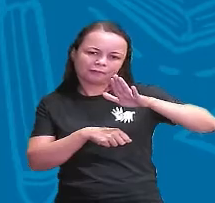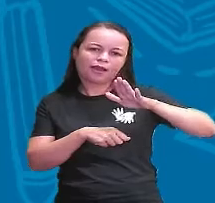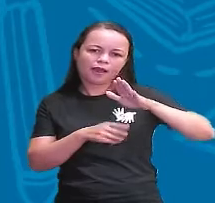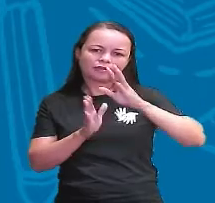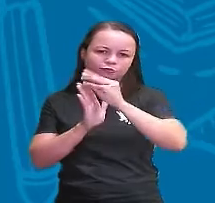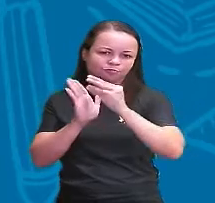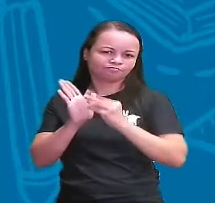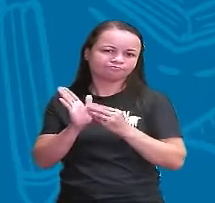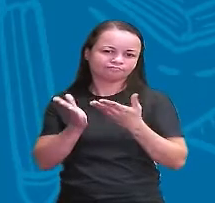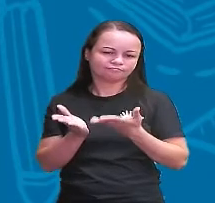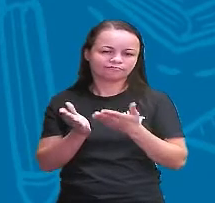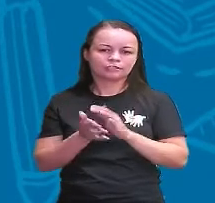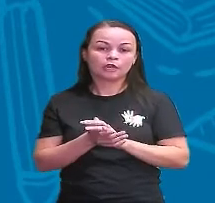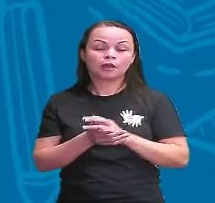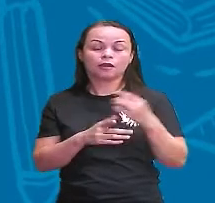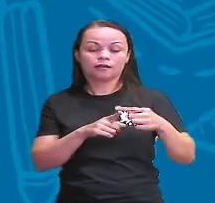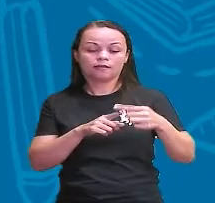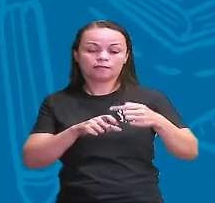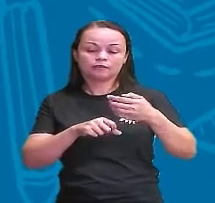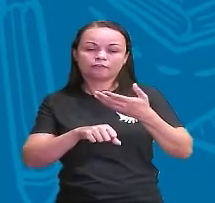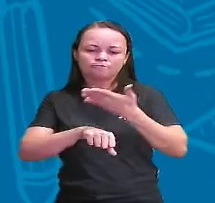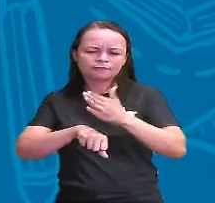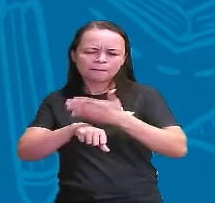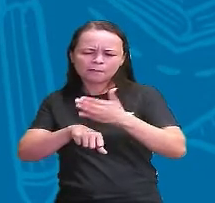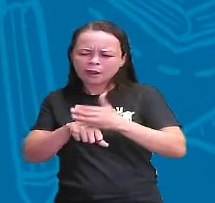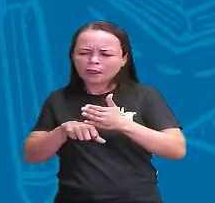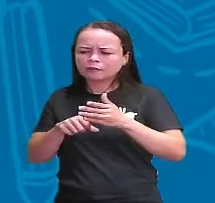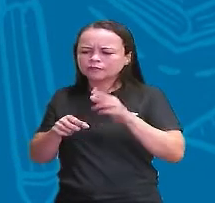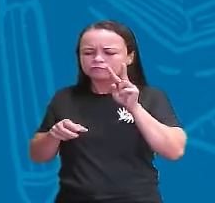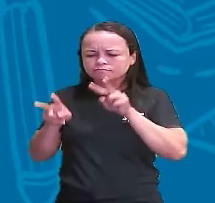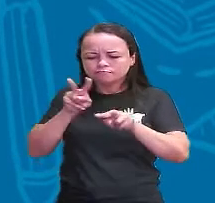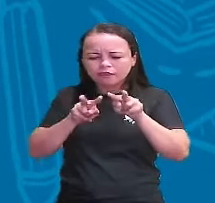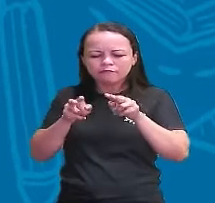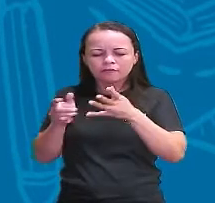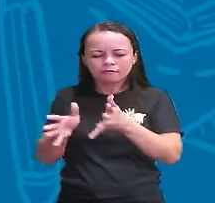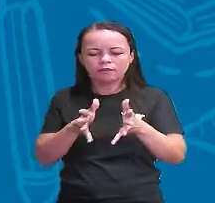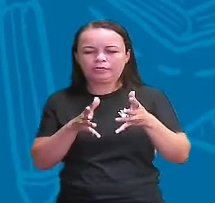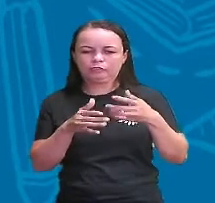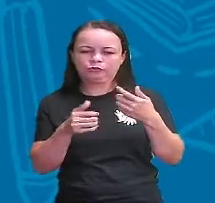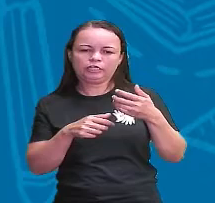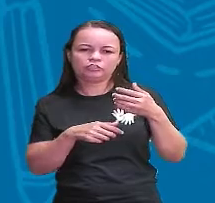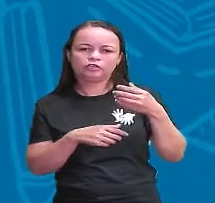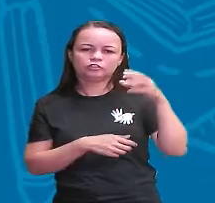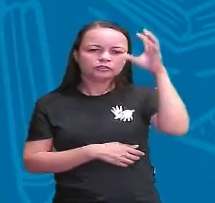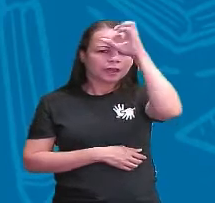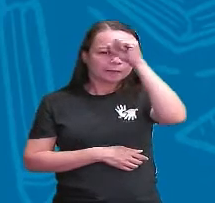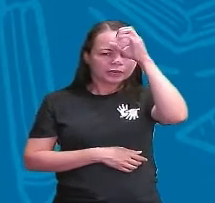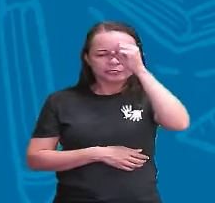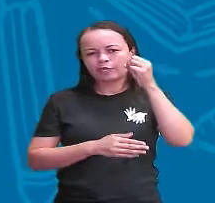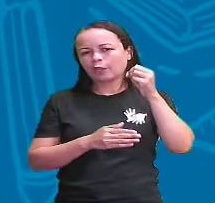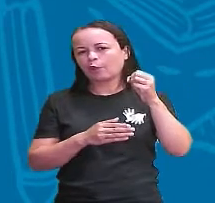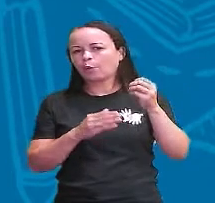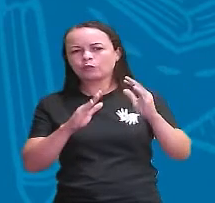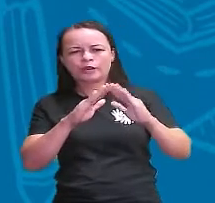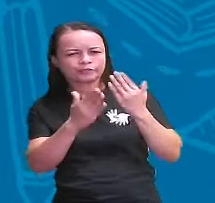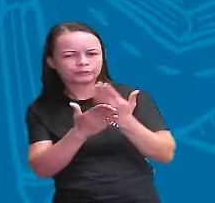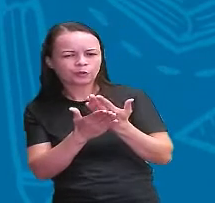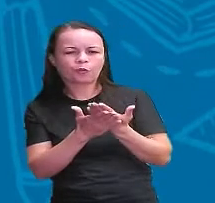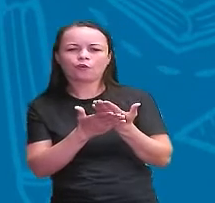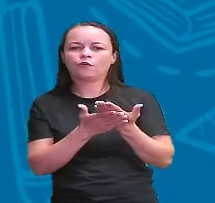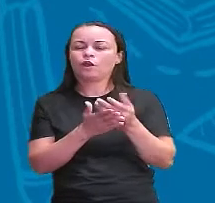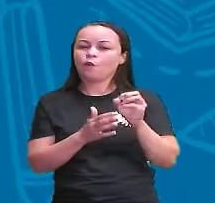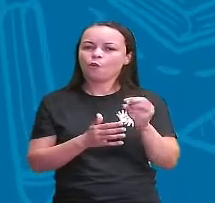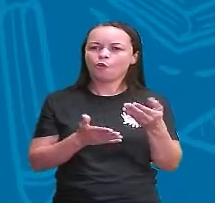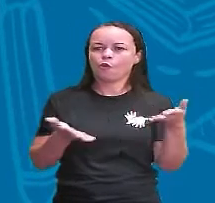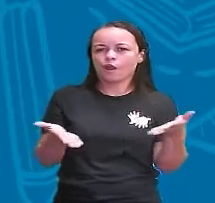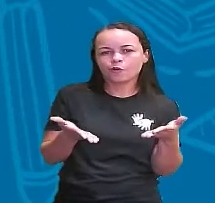conteúdo, porque a gente está vendo ali na prática tudo aquilo que a gente aprendeu na teoria, na escola, né, ou agora, nesse